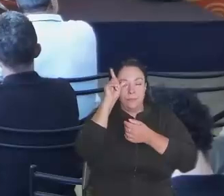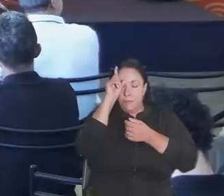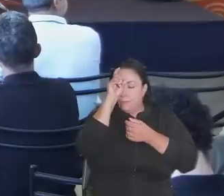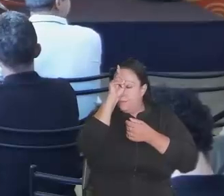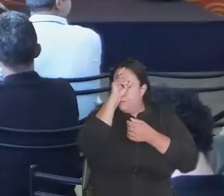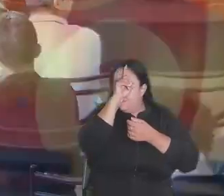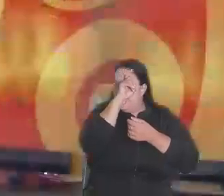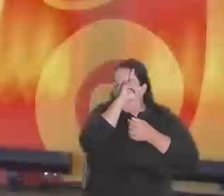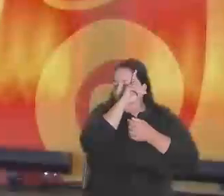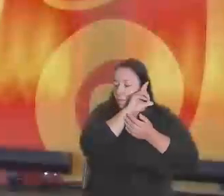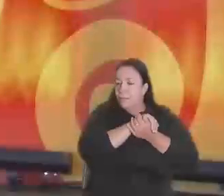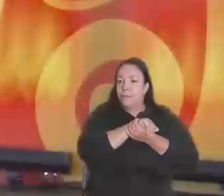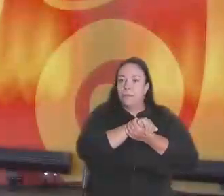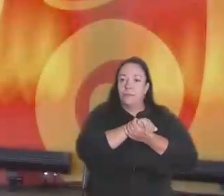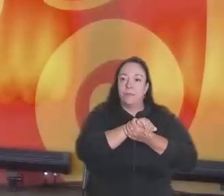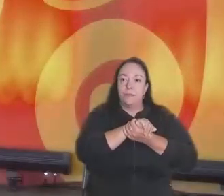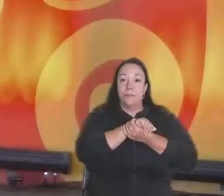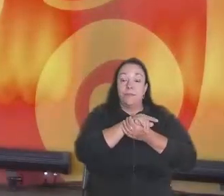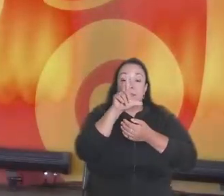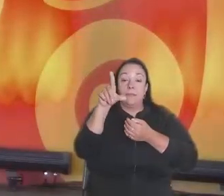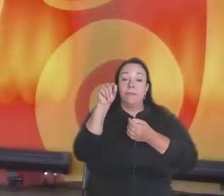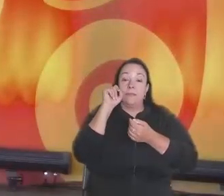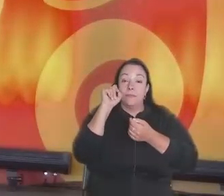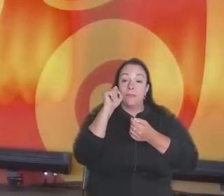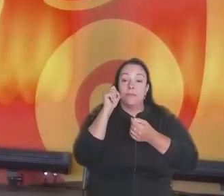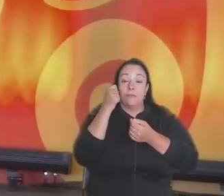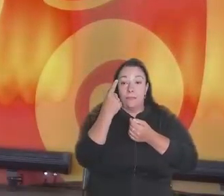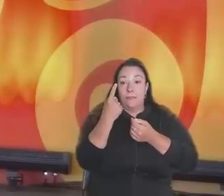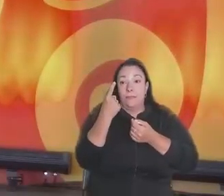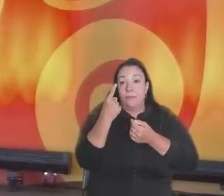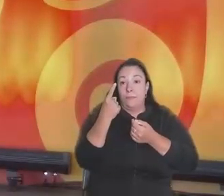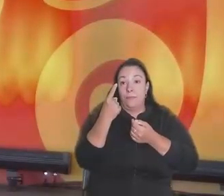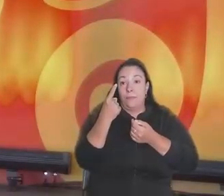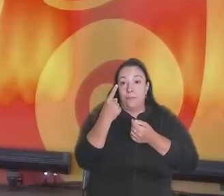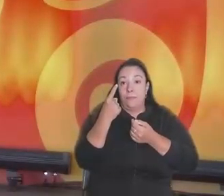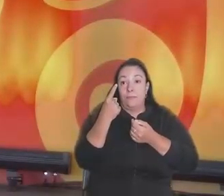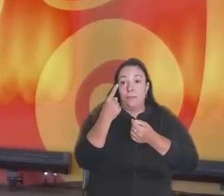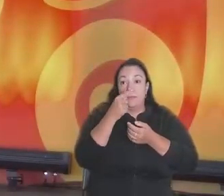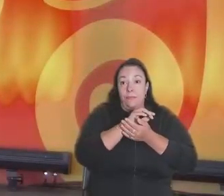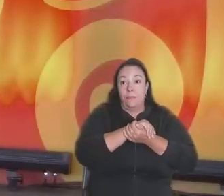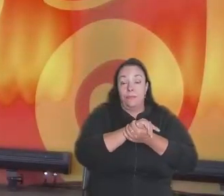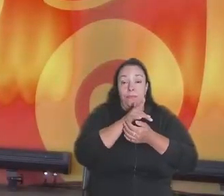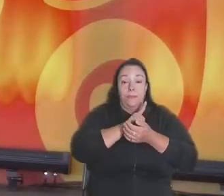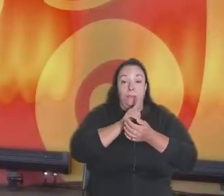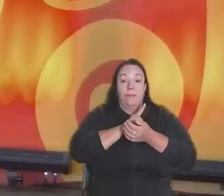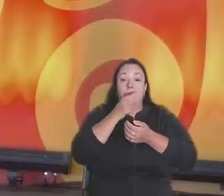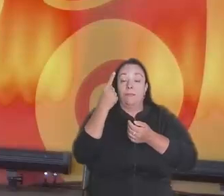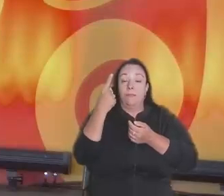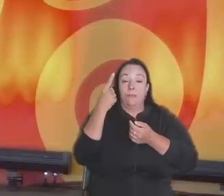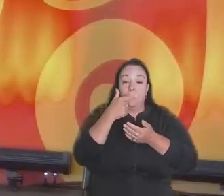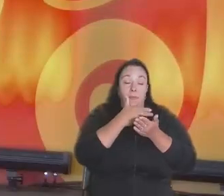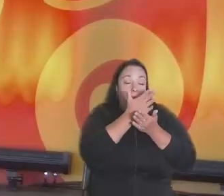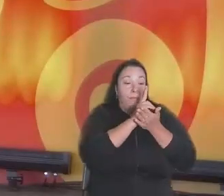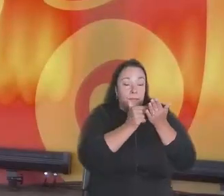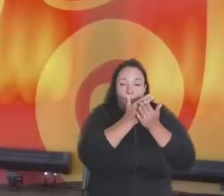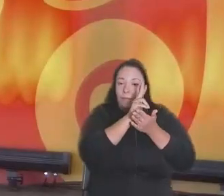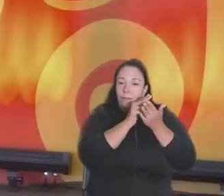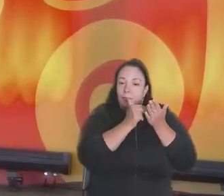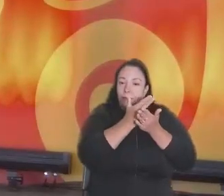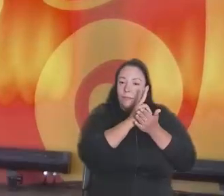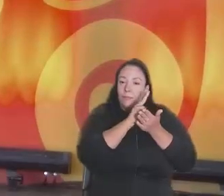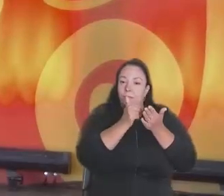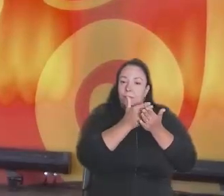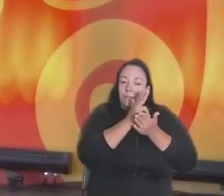difícil eleger apenas uma, mas tem uma ilustração